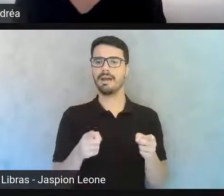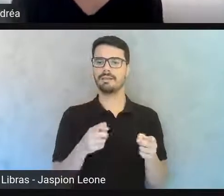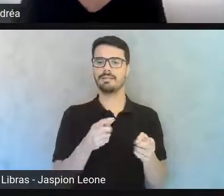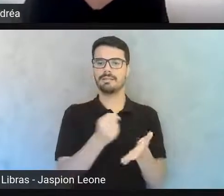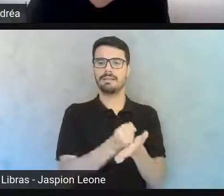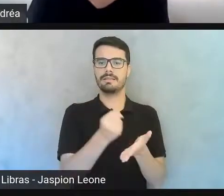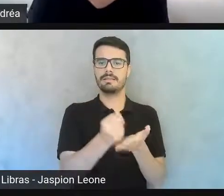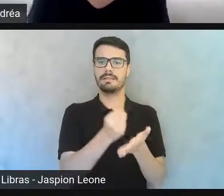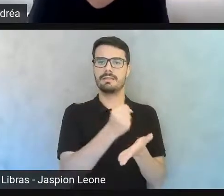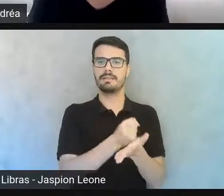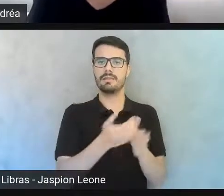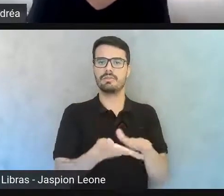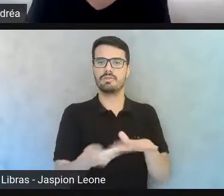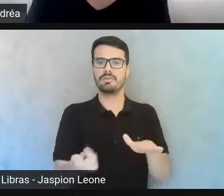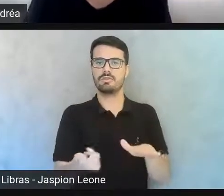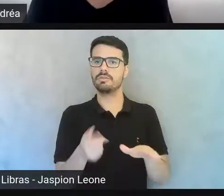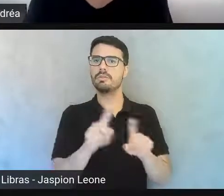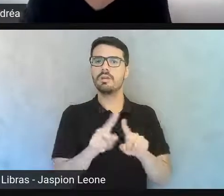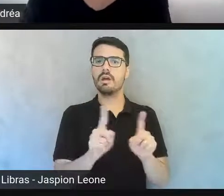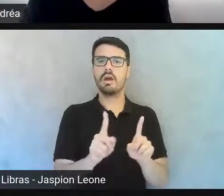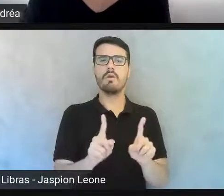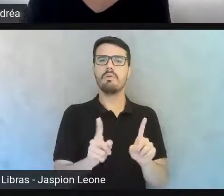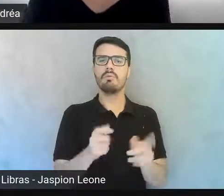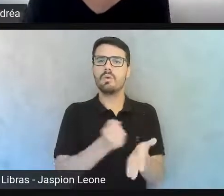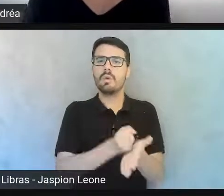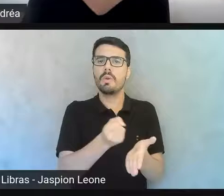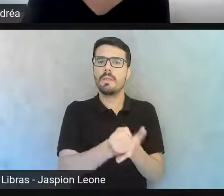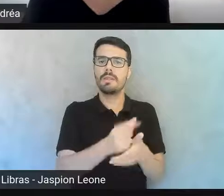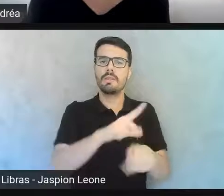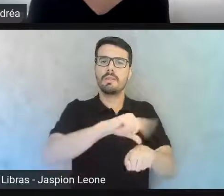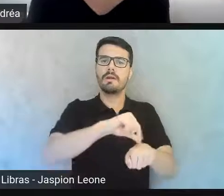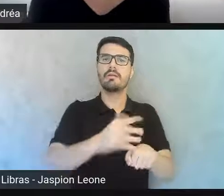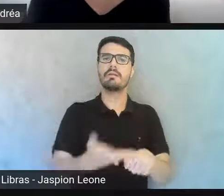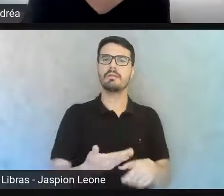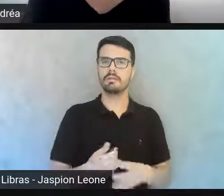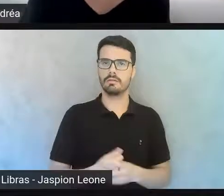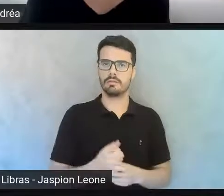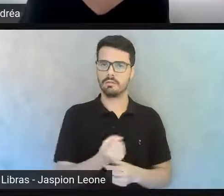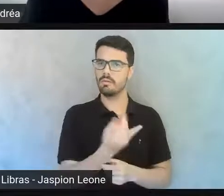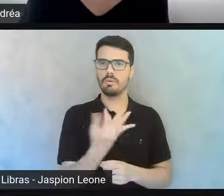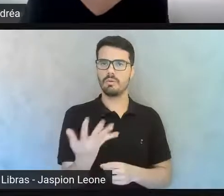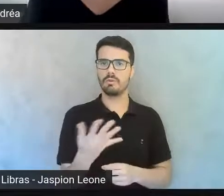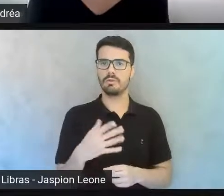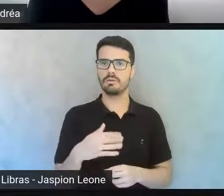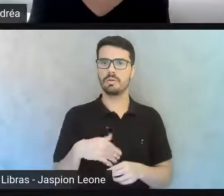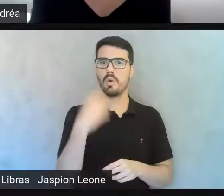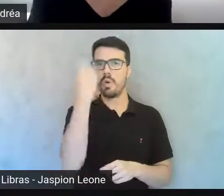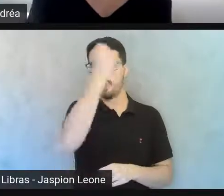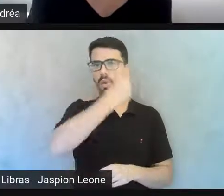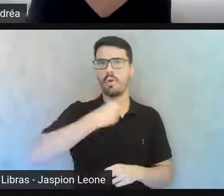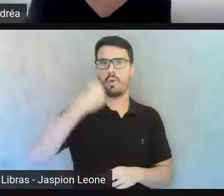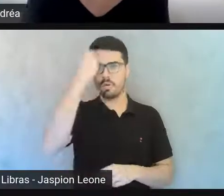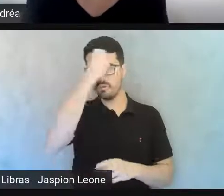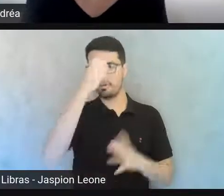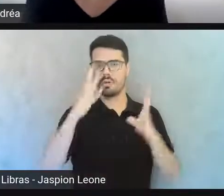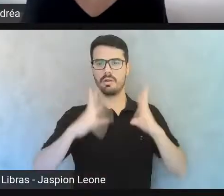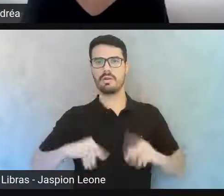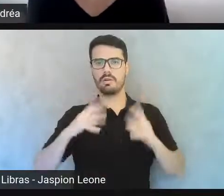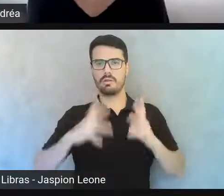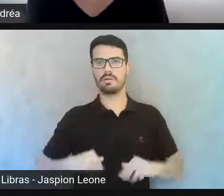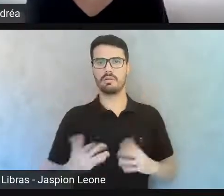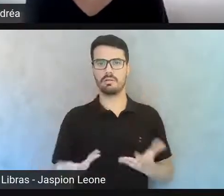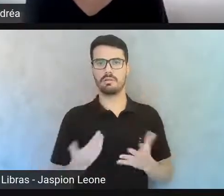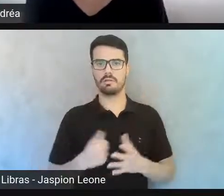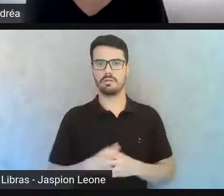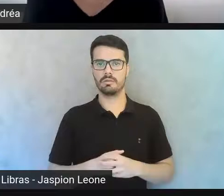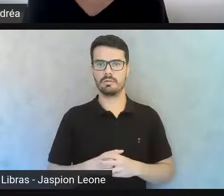Não tira, eu vou contratar em hora. Quantos órgãos que não têm necessidade de ter 8 horas diárias de uma limpeza, ele contrata em hora?